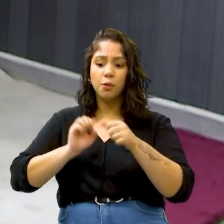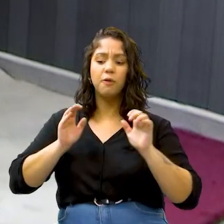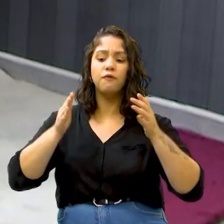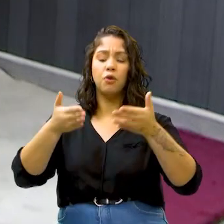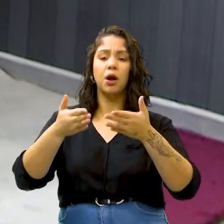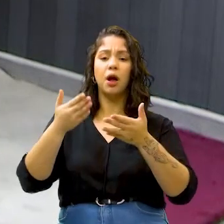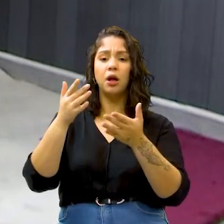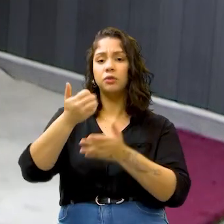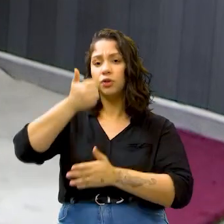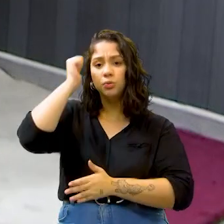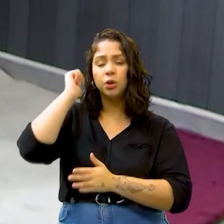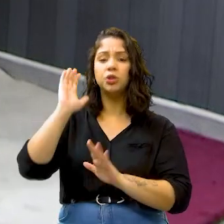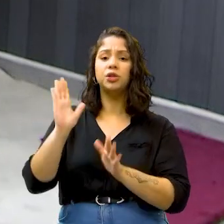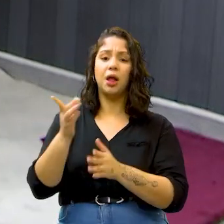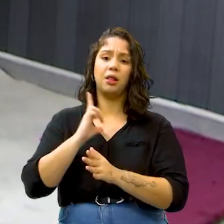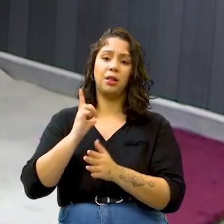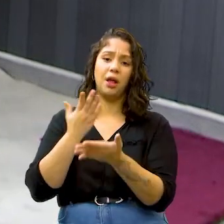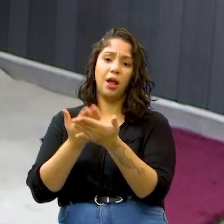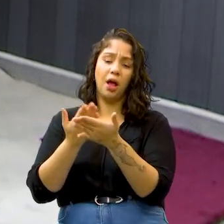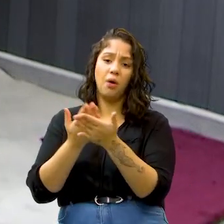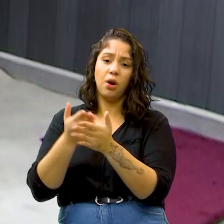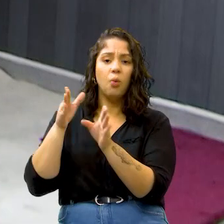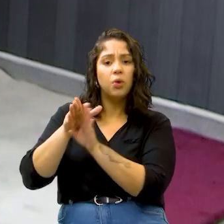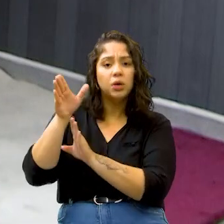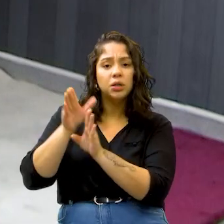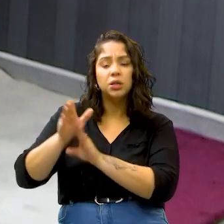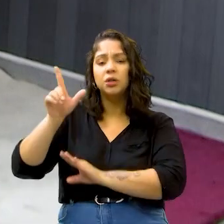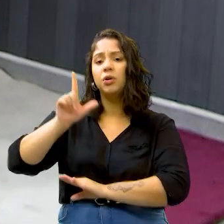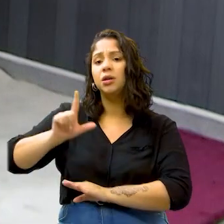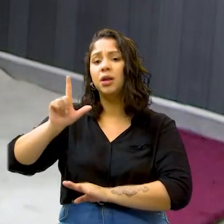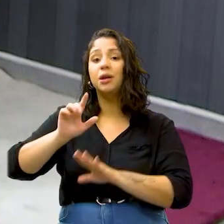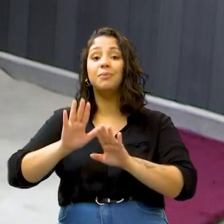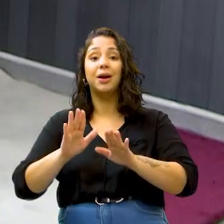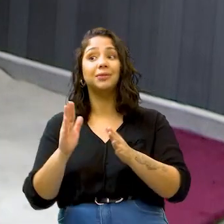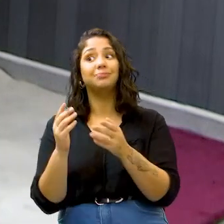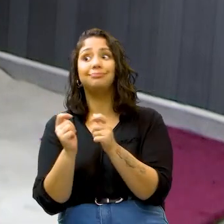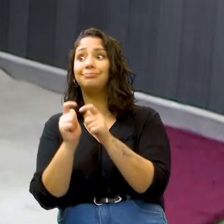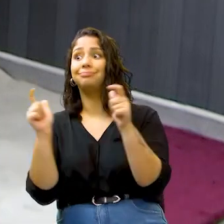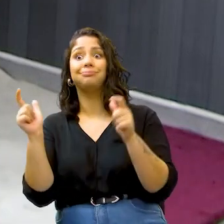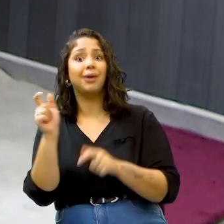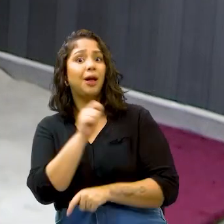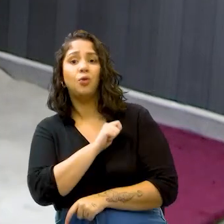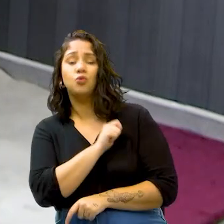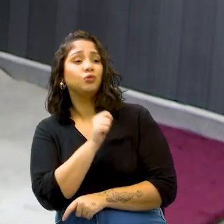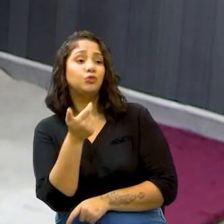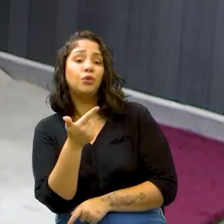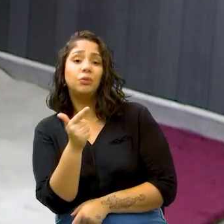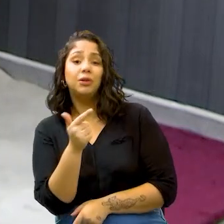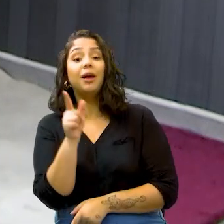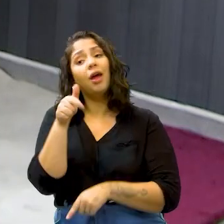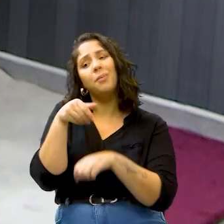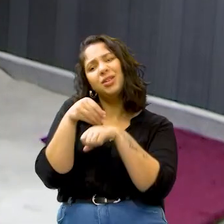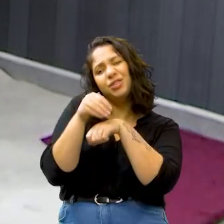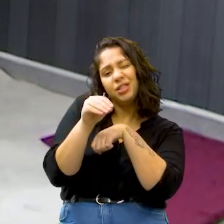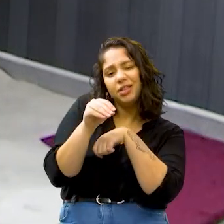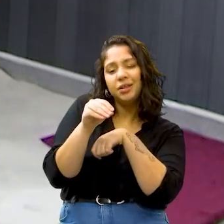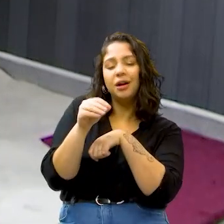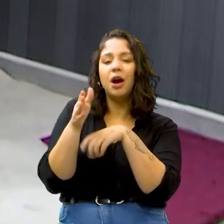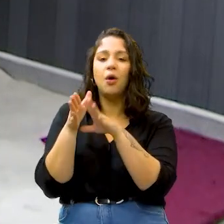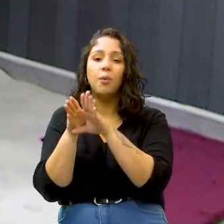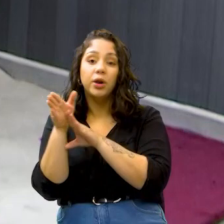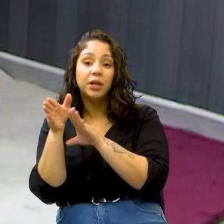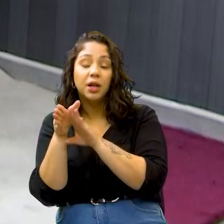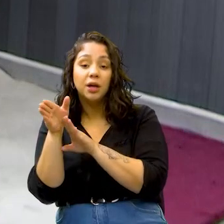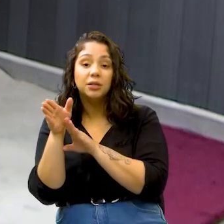com foco no vestibular Unicamp já dão essas aulas como orientações literárias mas muitos alunos ficam sem e às vezes é